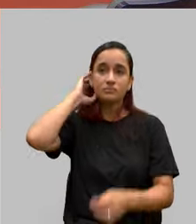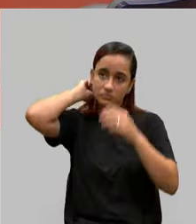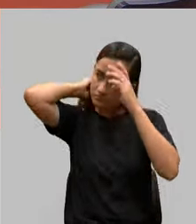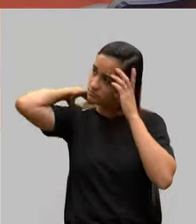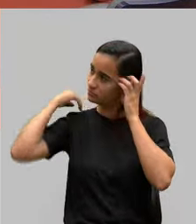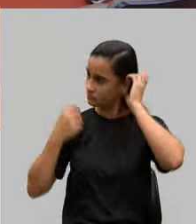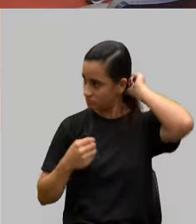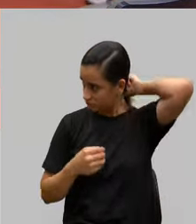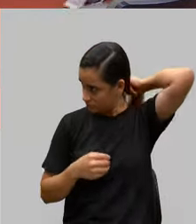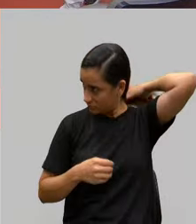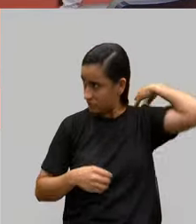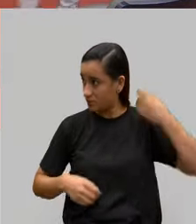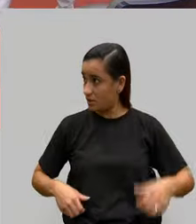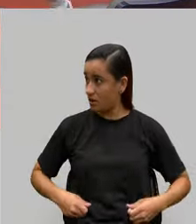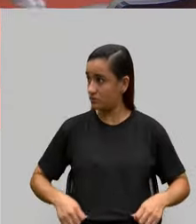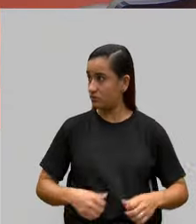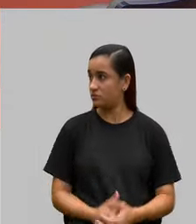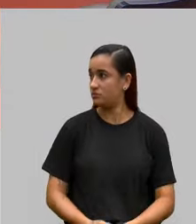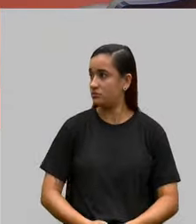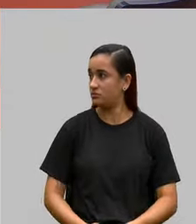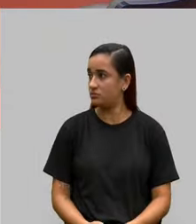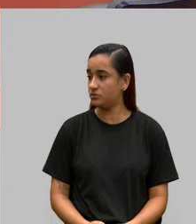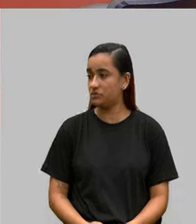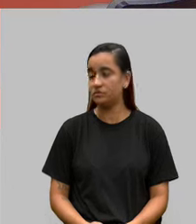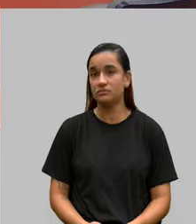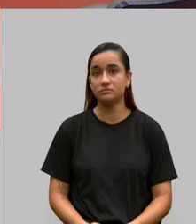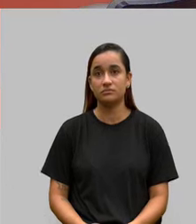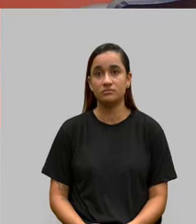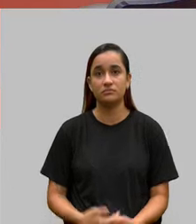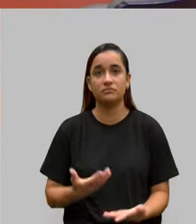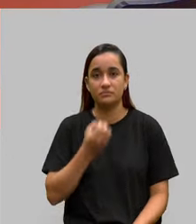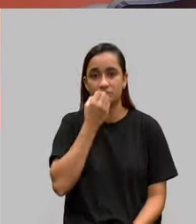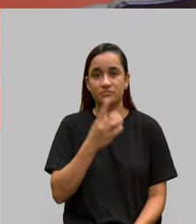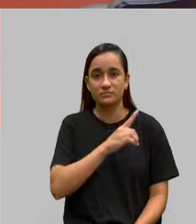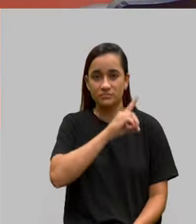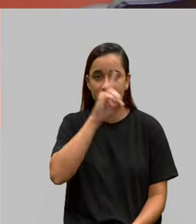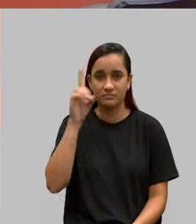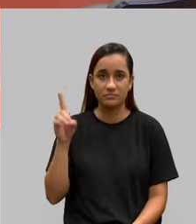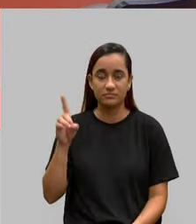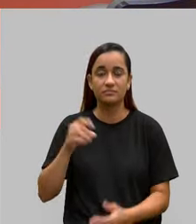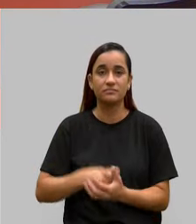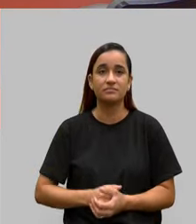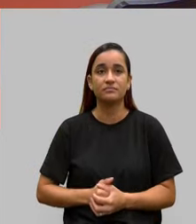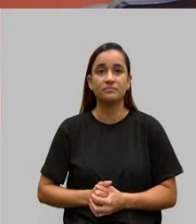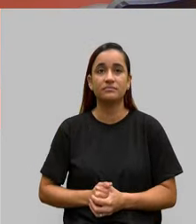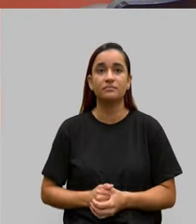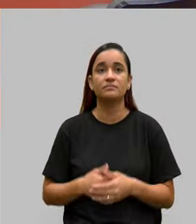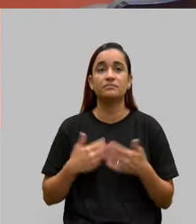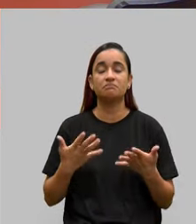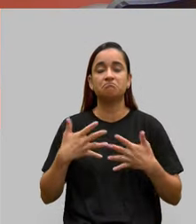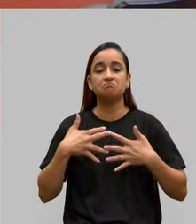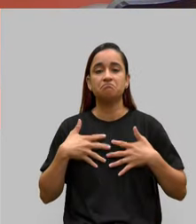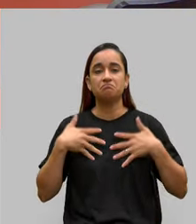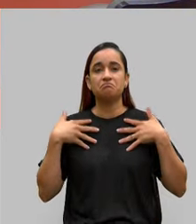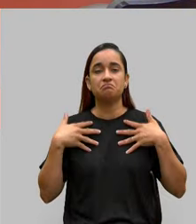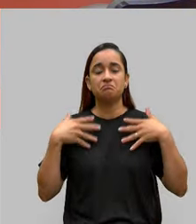pessoais eh bom dia com grande alegria de